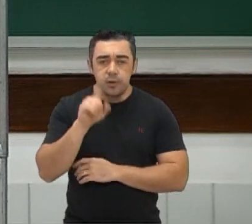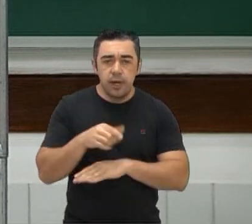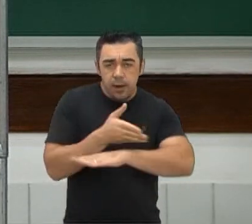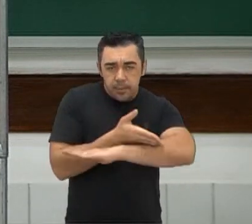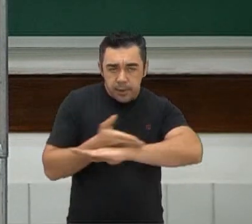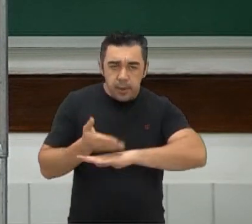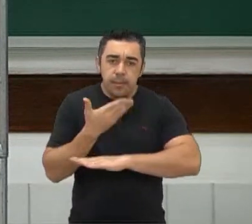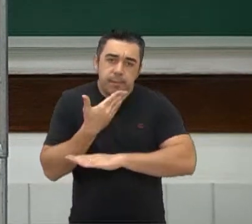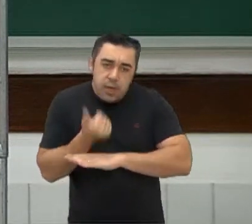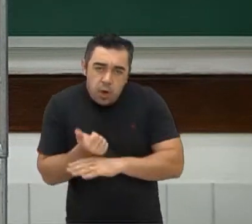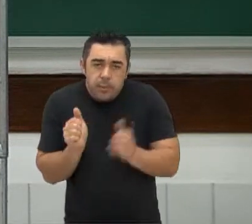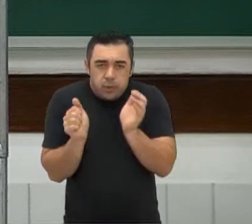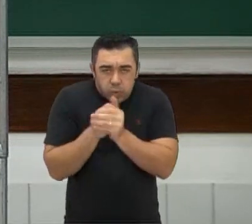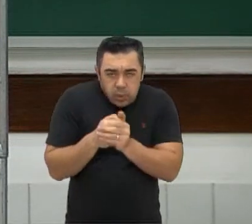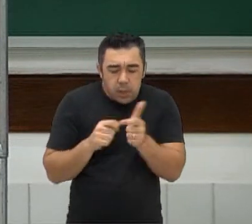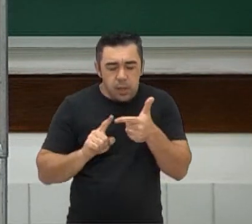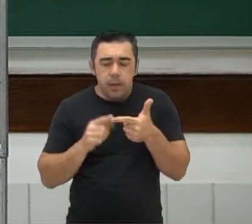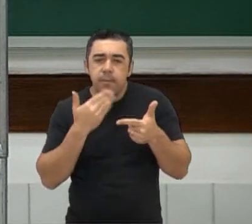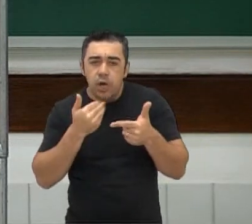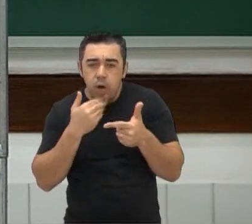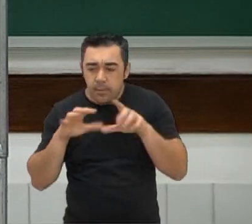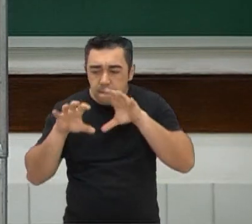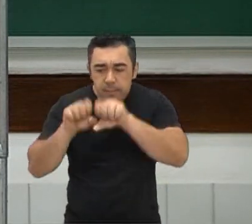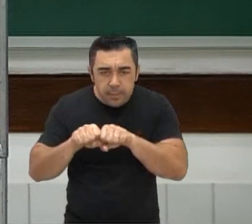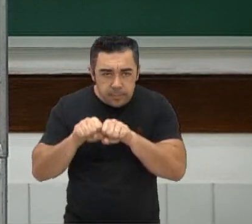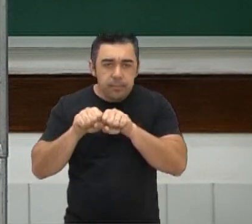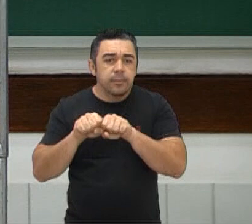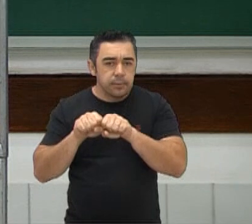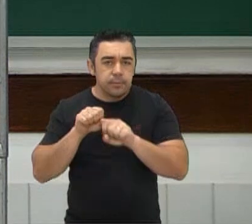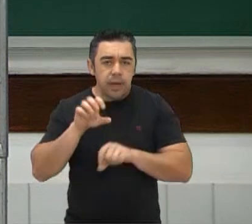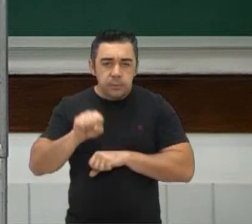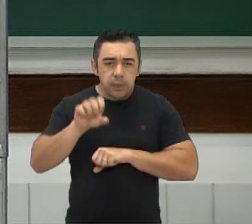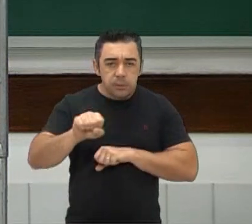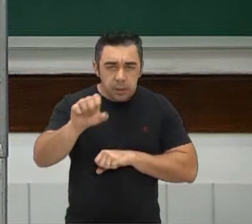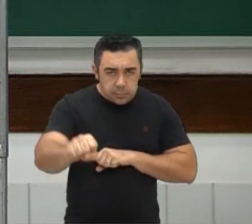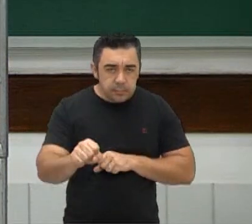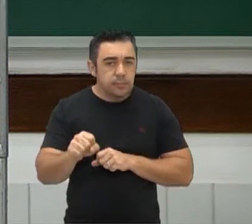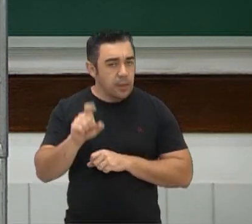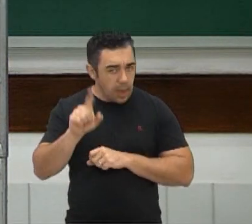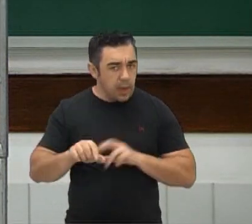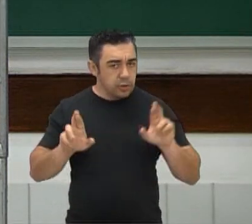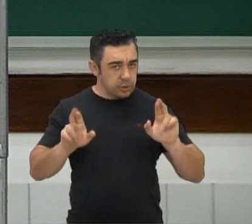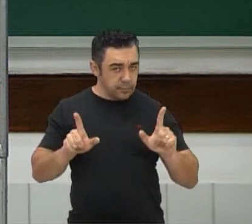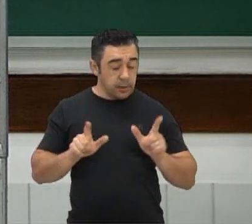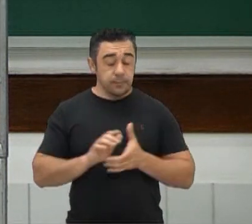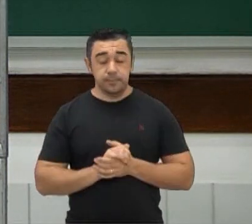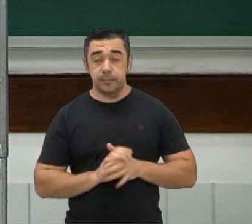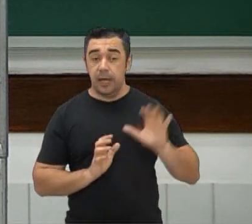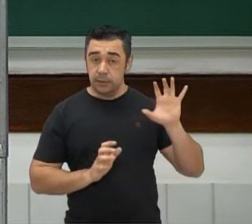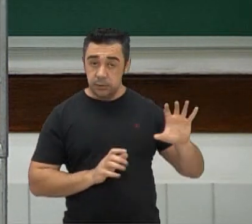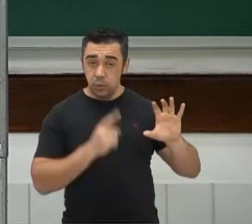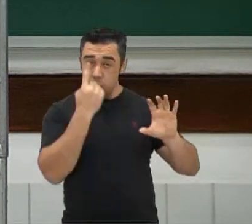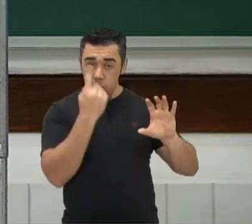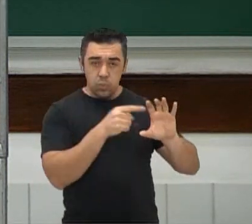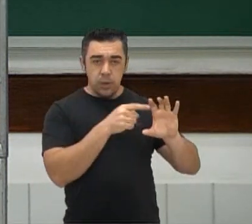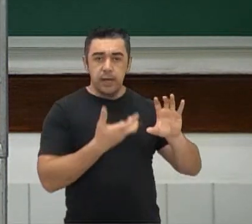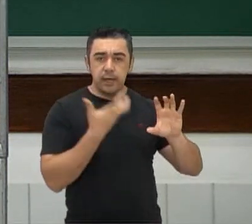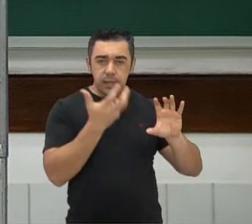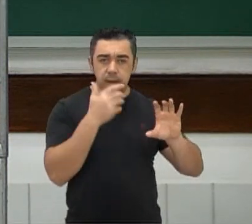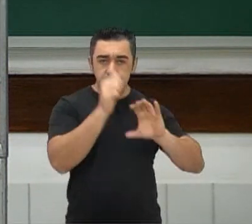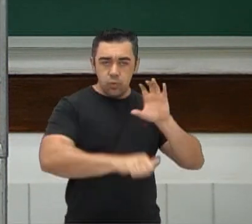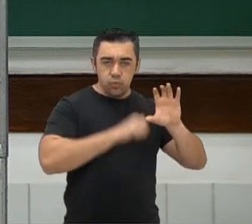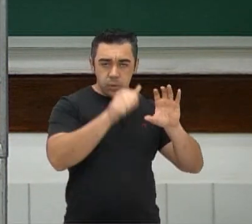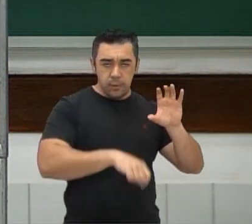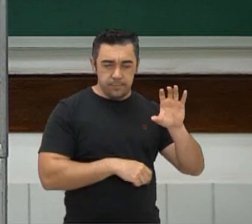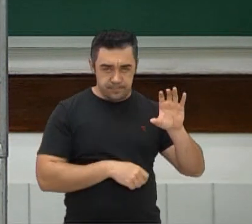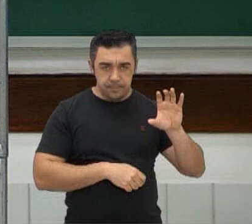Melhor para predar, né? Melhor para se esconder no ambiente. Tá vendo? Então tem essa diferença. o urso se alterou porque ele quis. No outro,